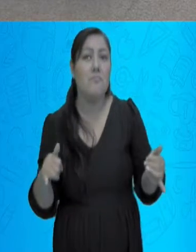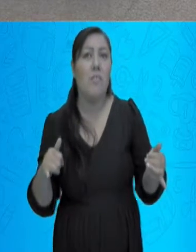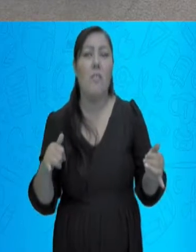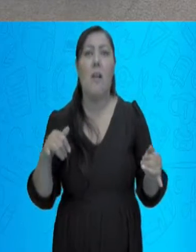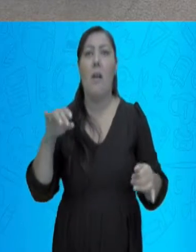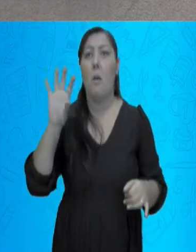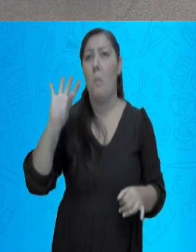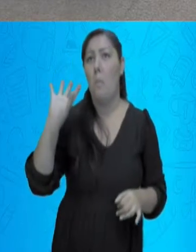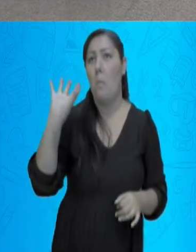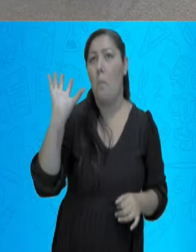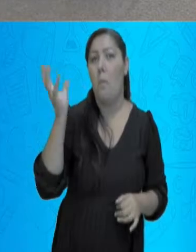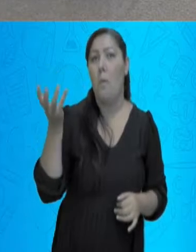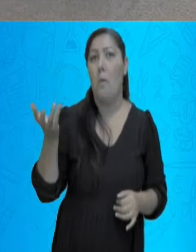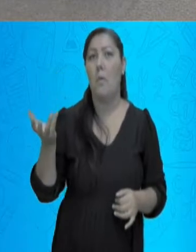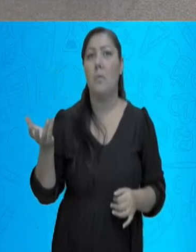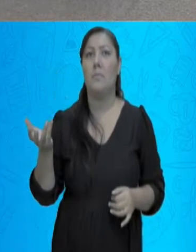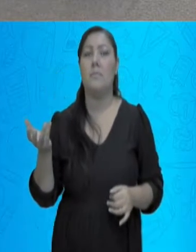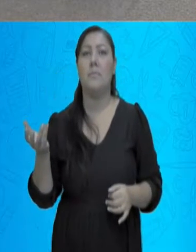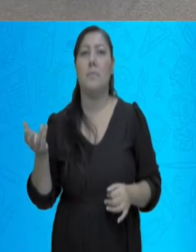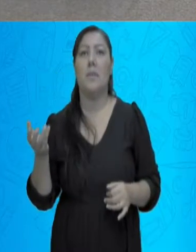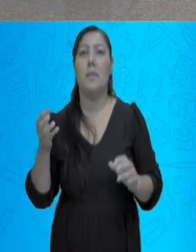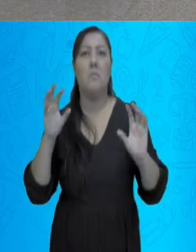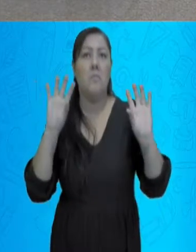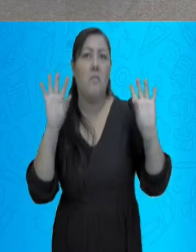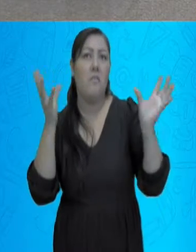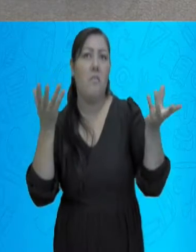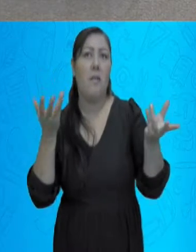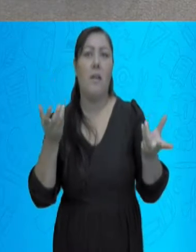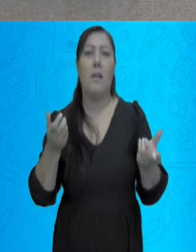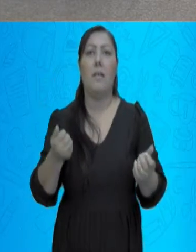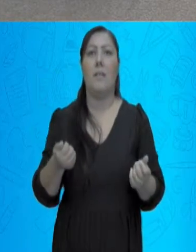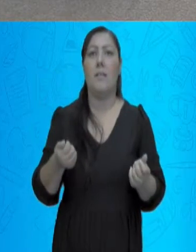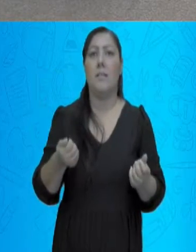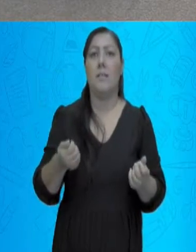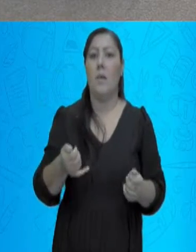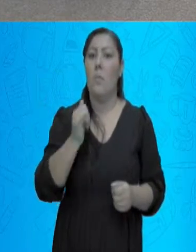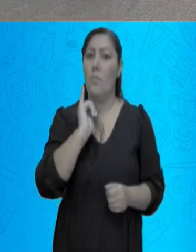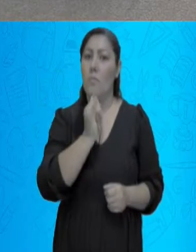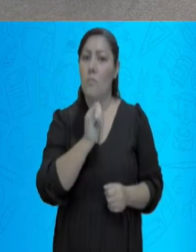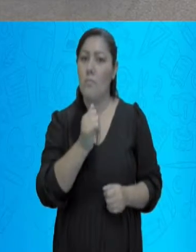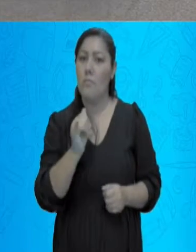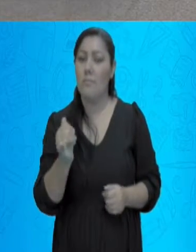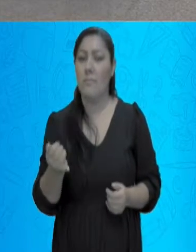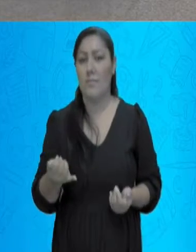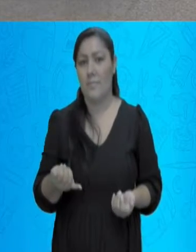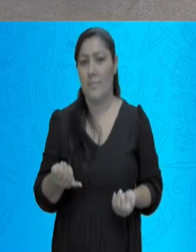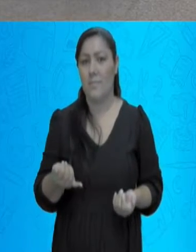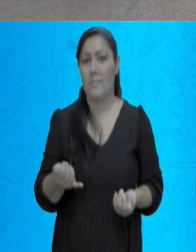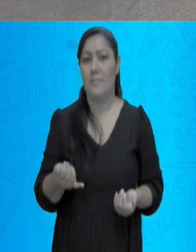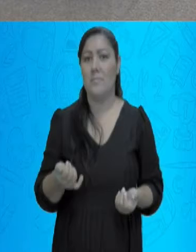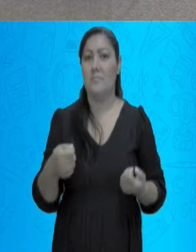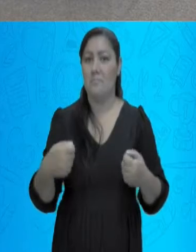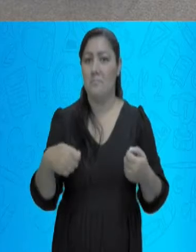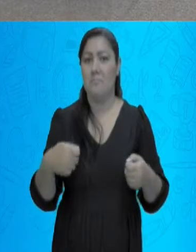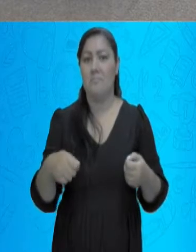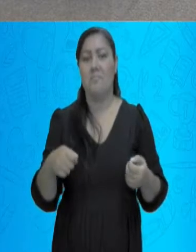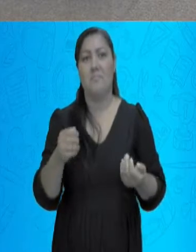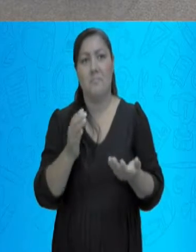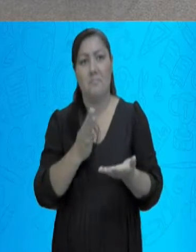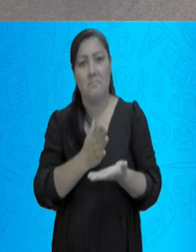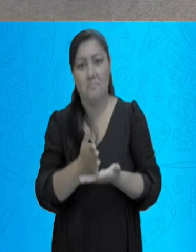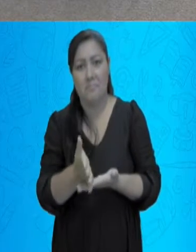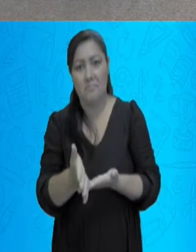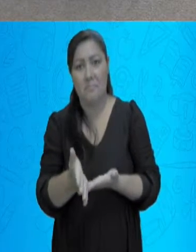evento ou uma informação que é extremamente importante e que você precisa seguir. E esse